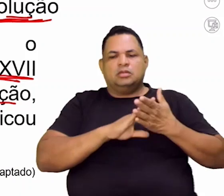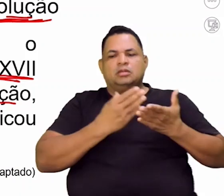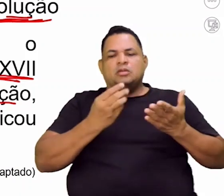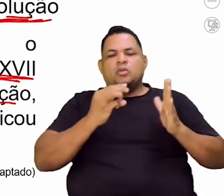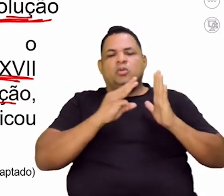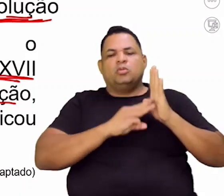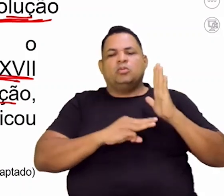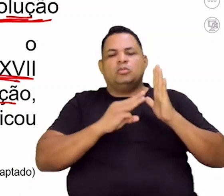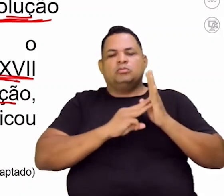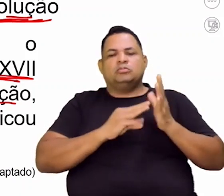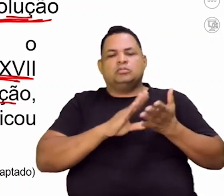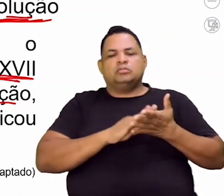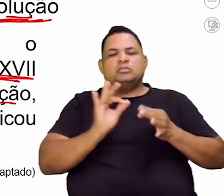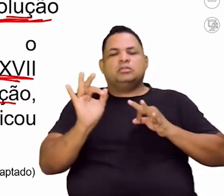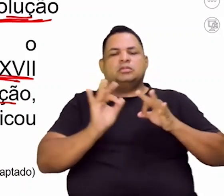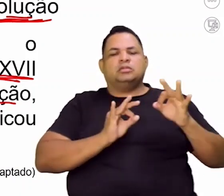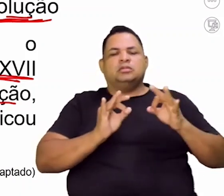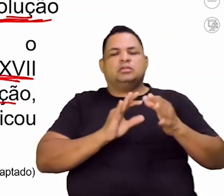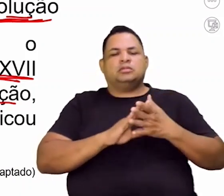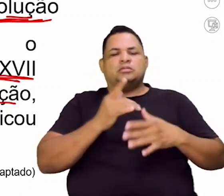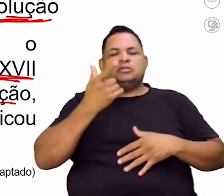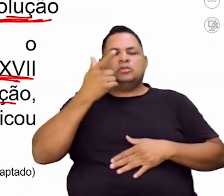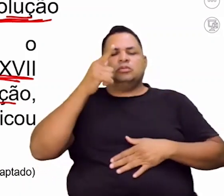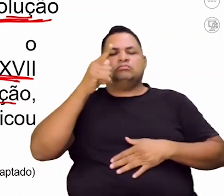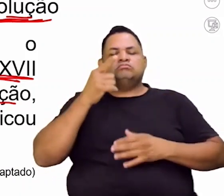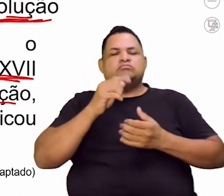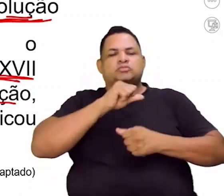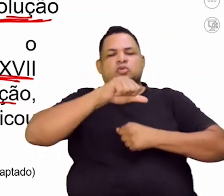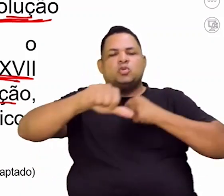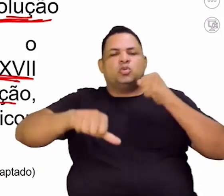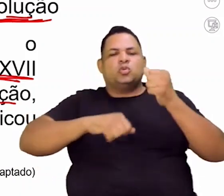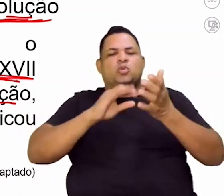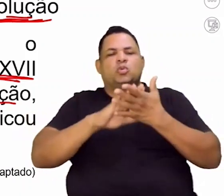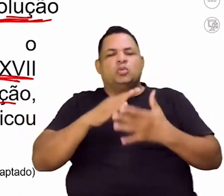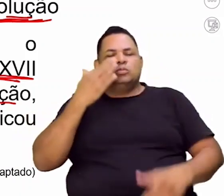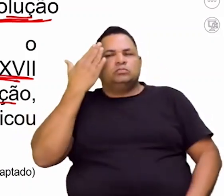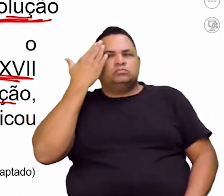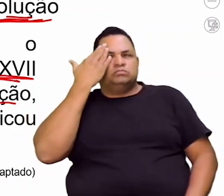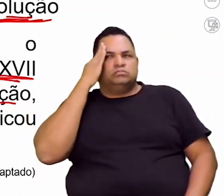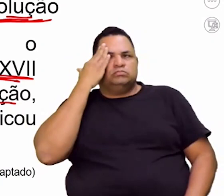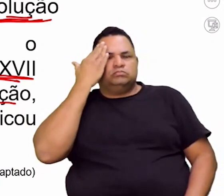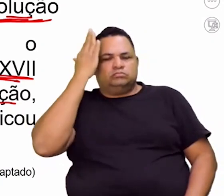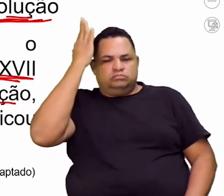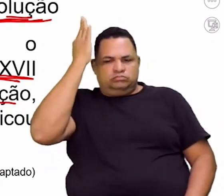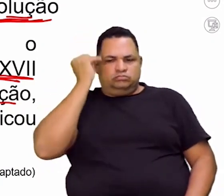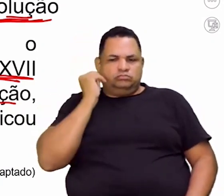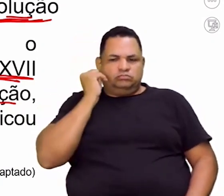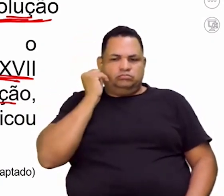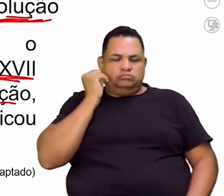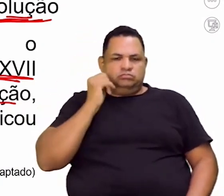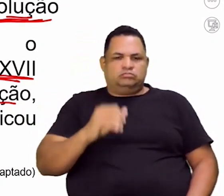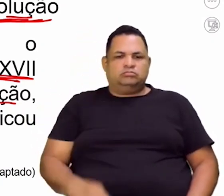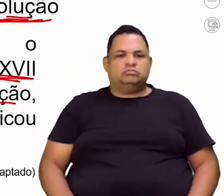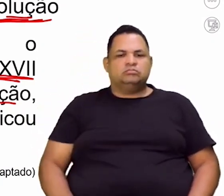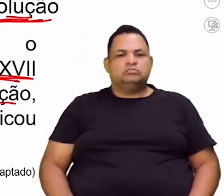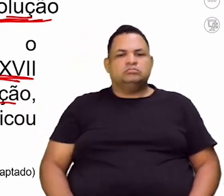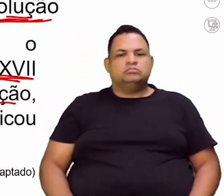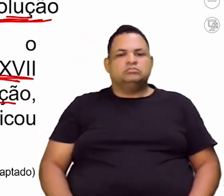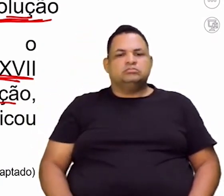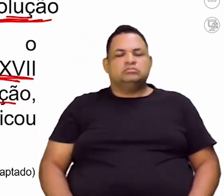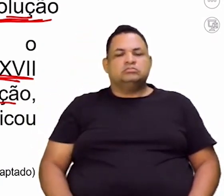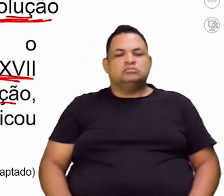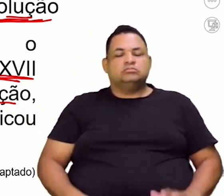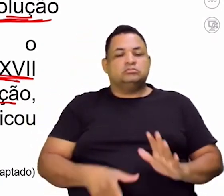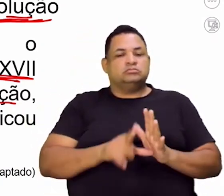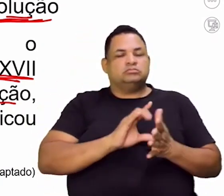estava já posto, que implicou outra concepção de saber, tá? Então era Deus, né? Vamos dizer assim,